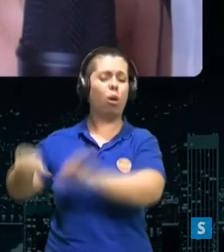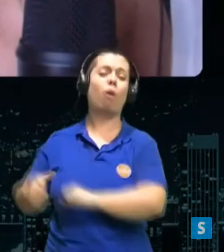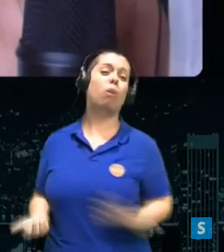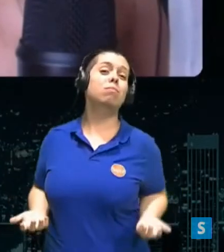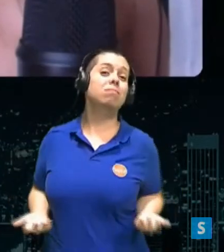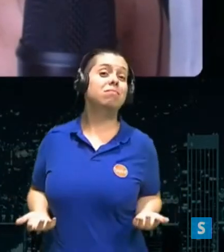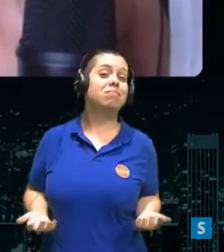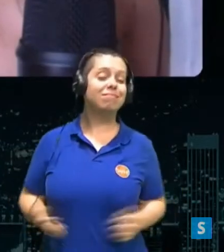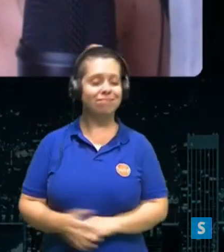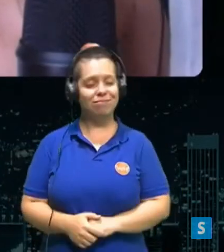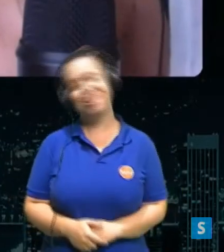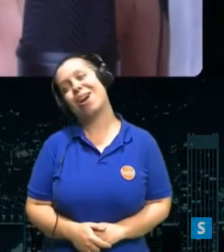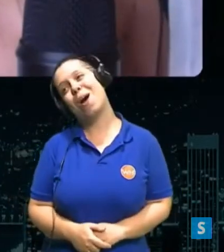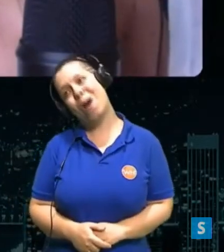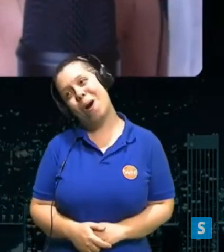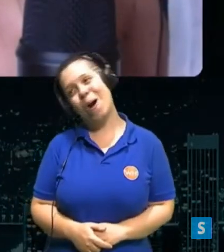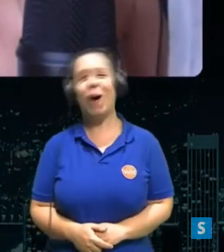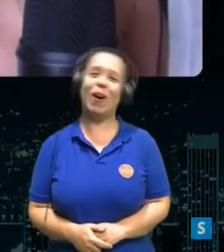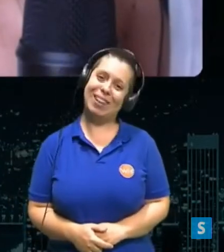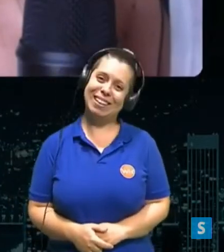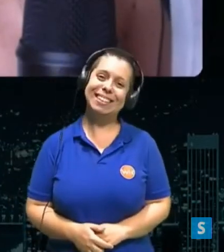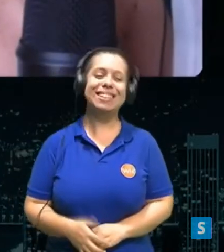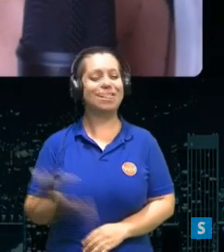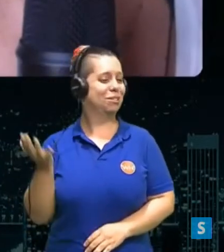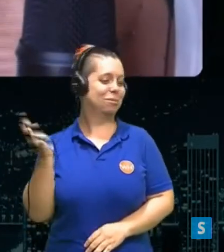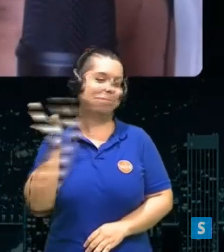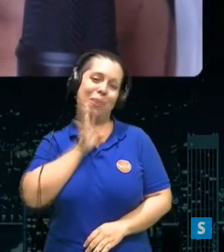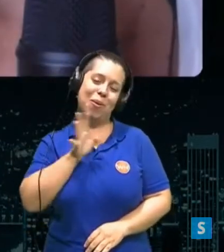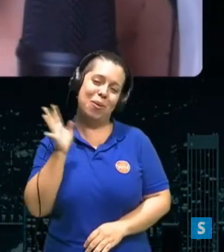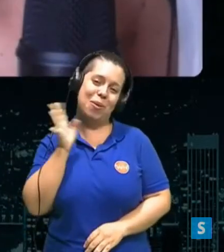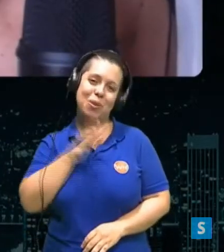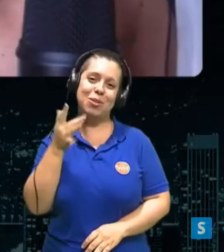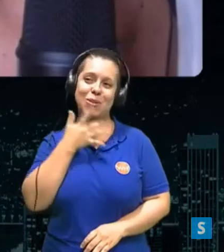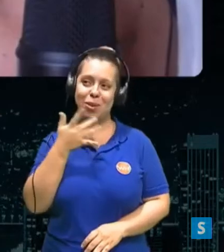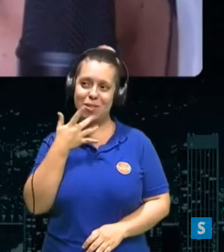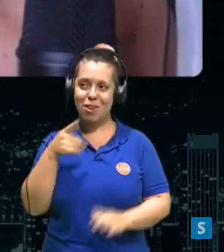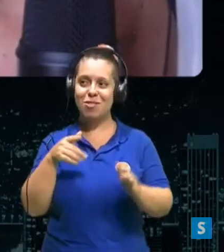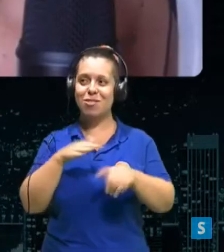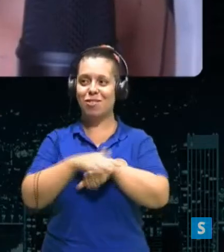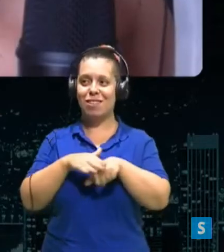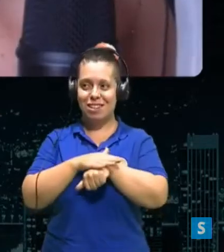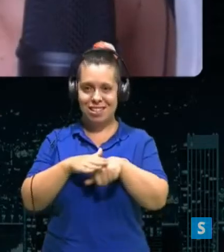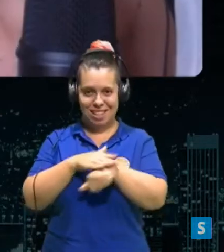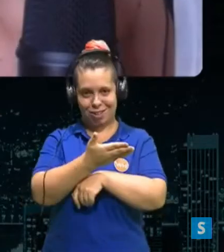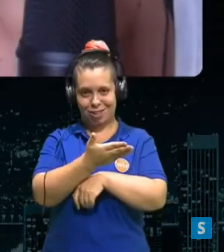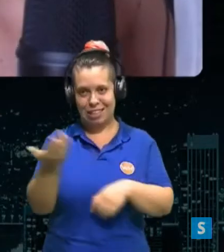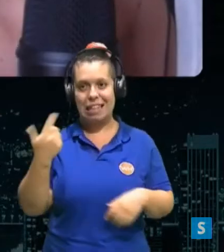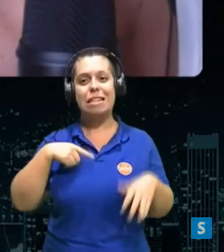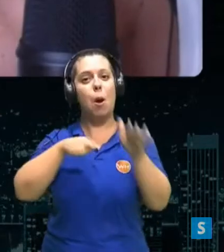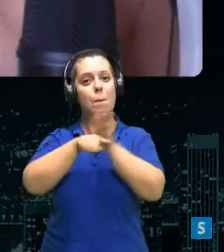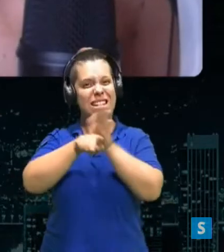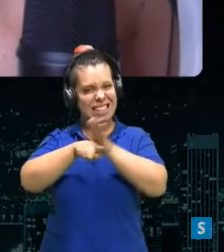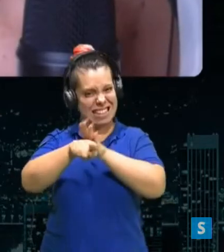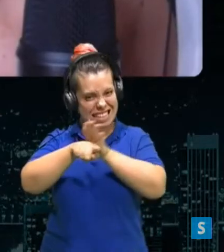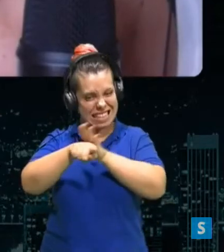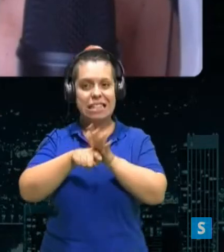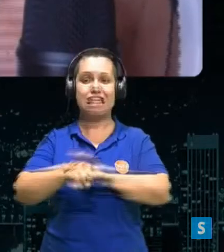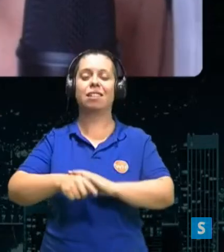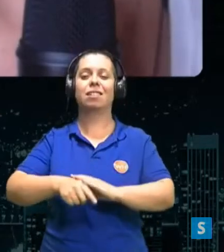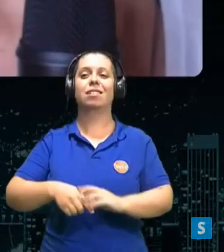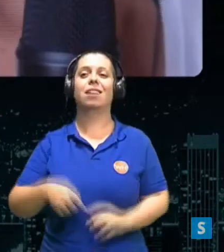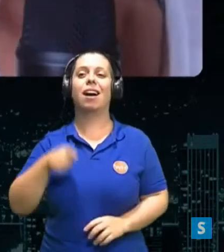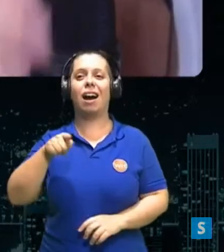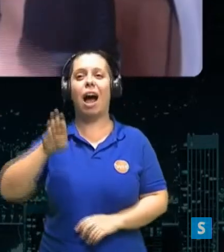gente olha foi muito gostoso poder conversar com vocês eu pesquisei muito eu vi muitas das